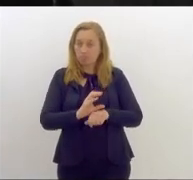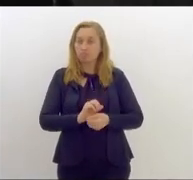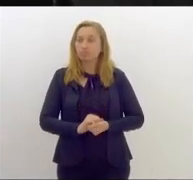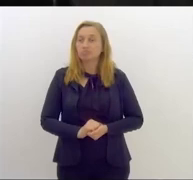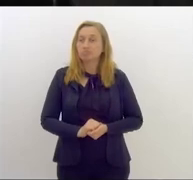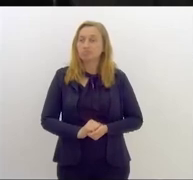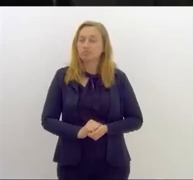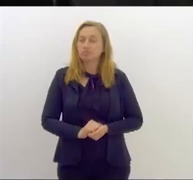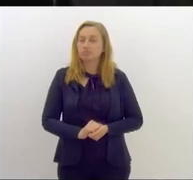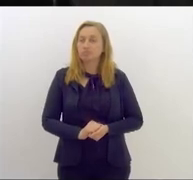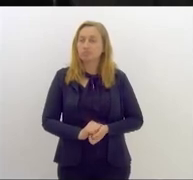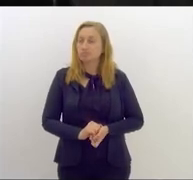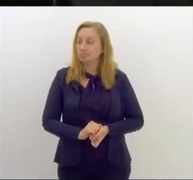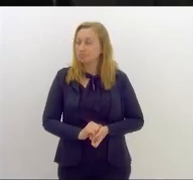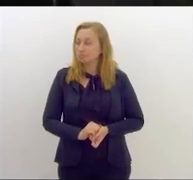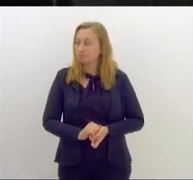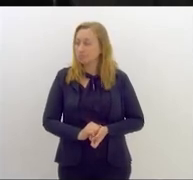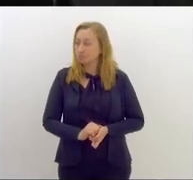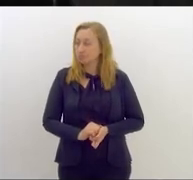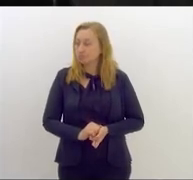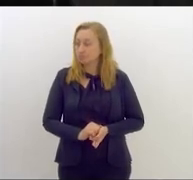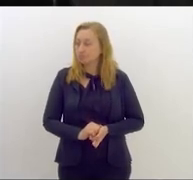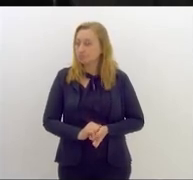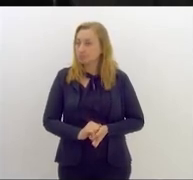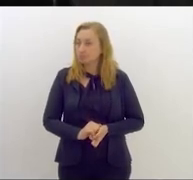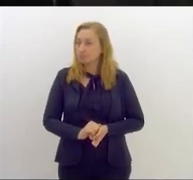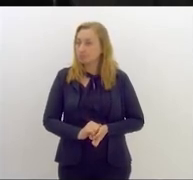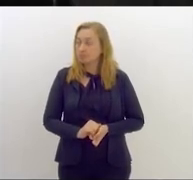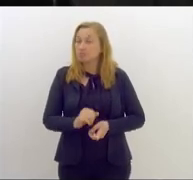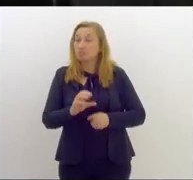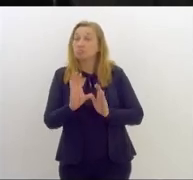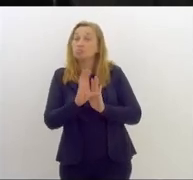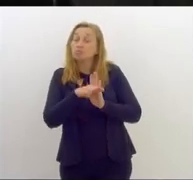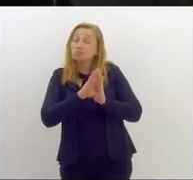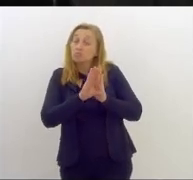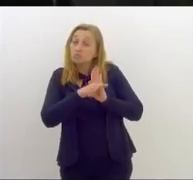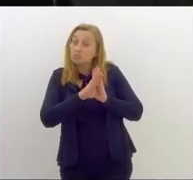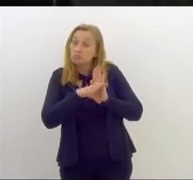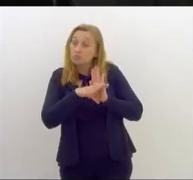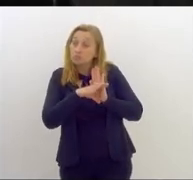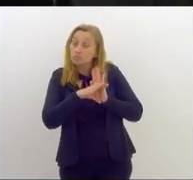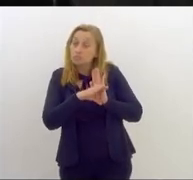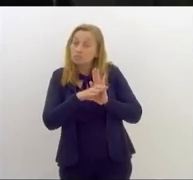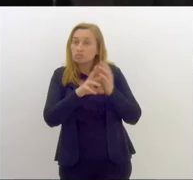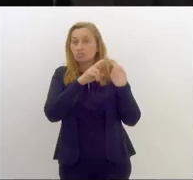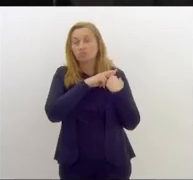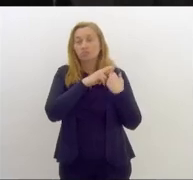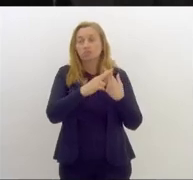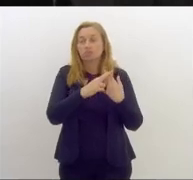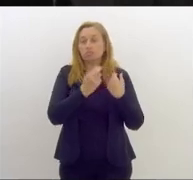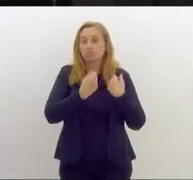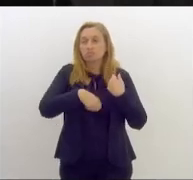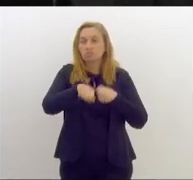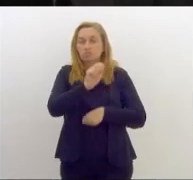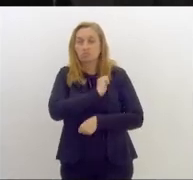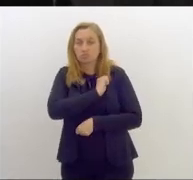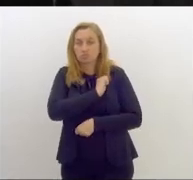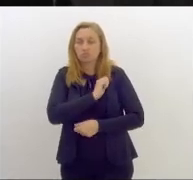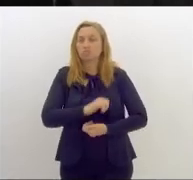sobre o sobre o conceito de responsabilidade fiscal